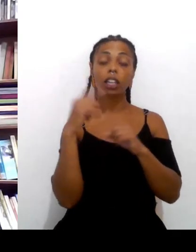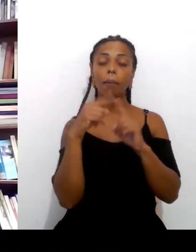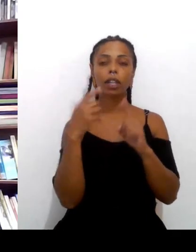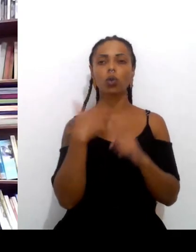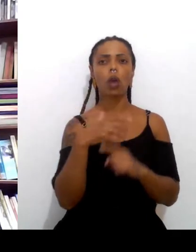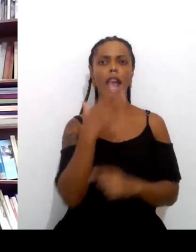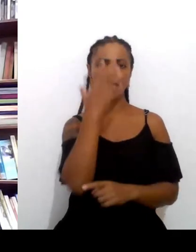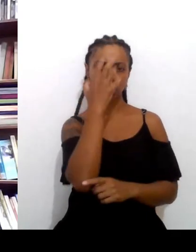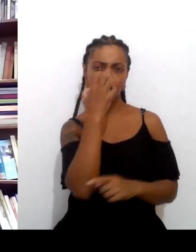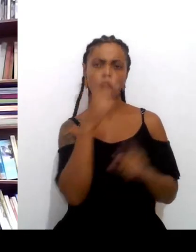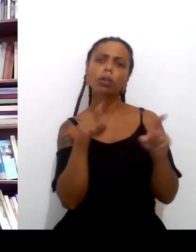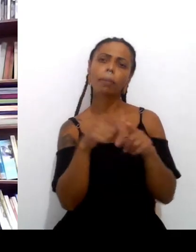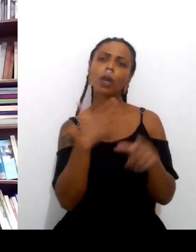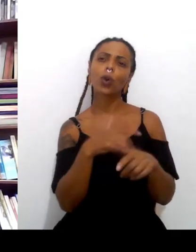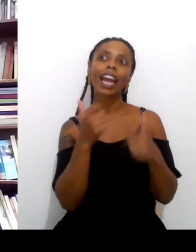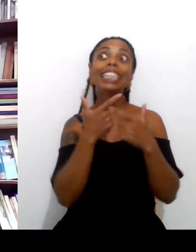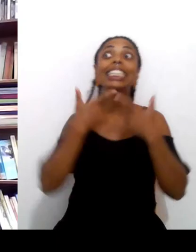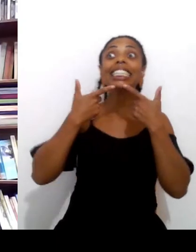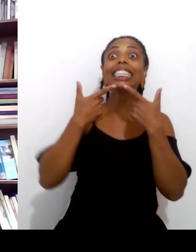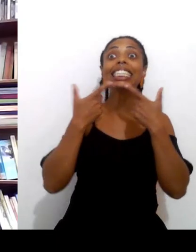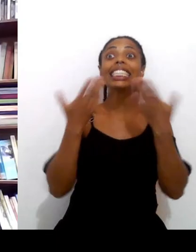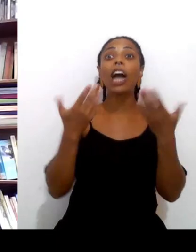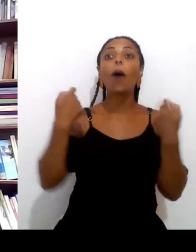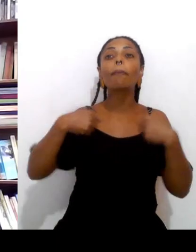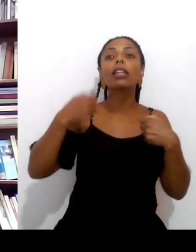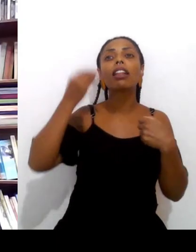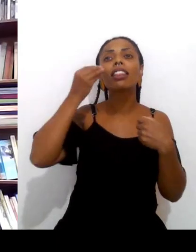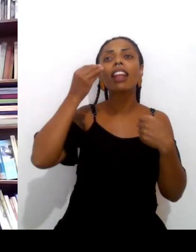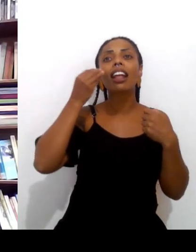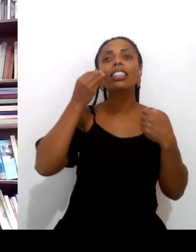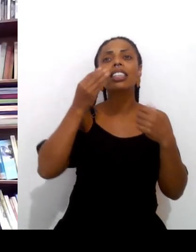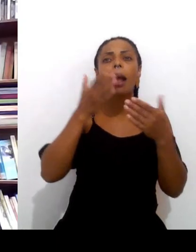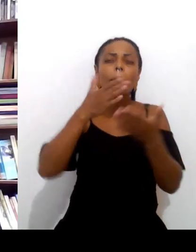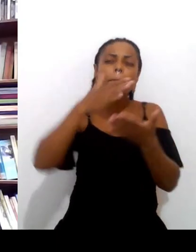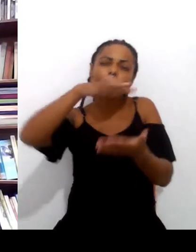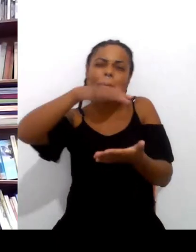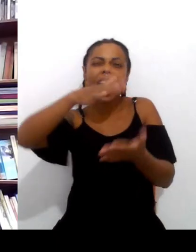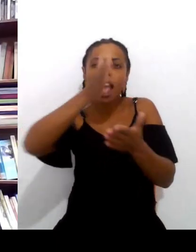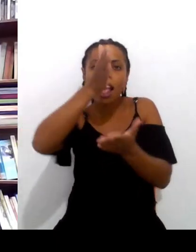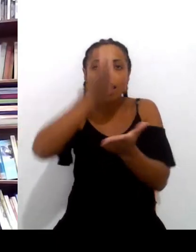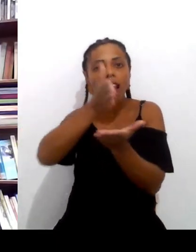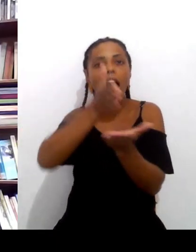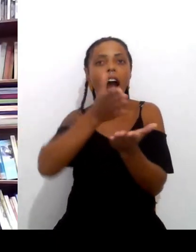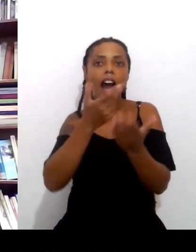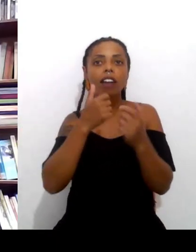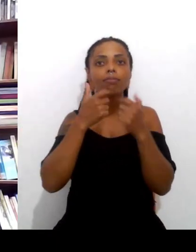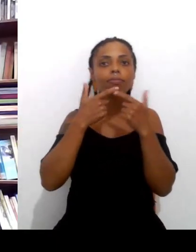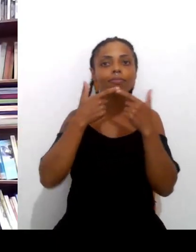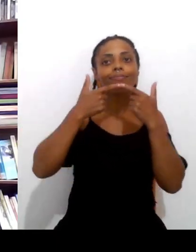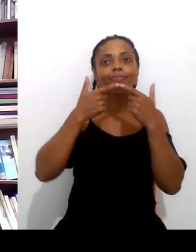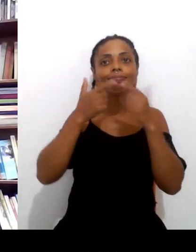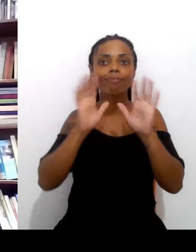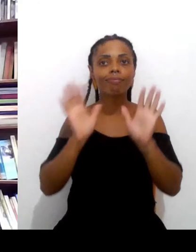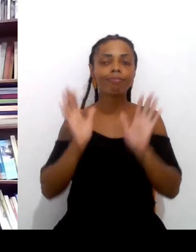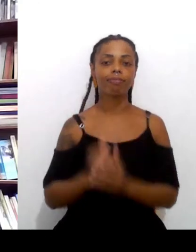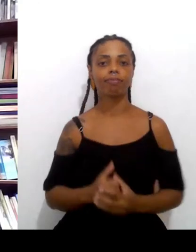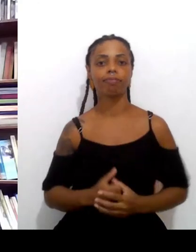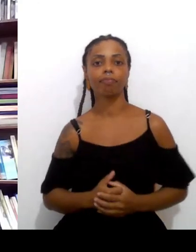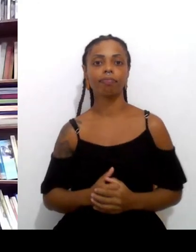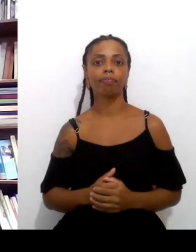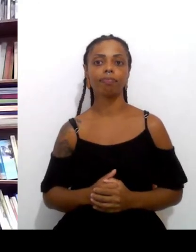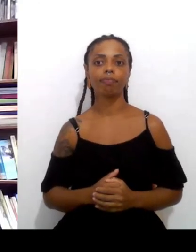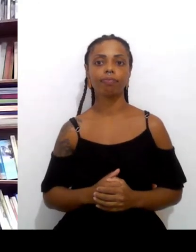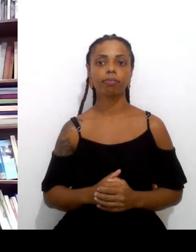Sorrisão Então você procura algo que seja um meio termo então é